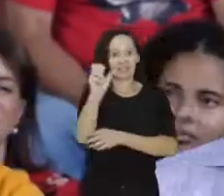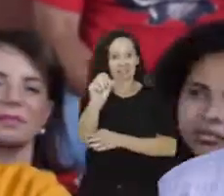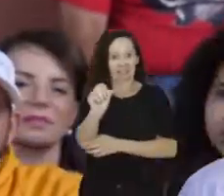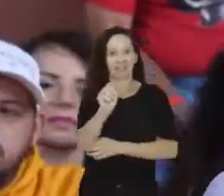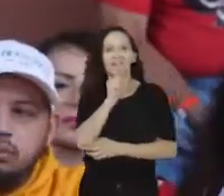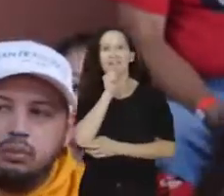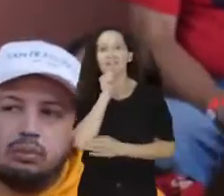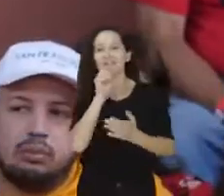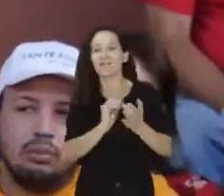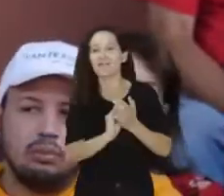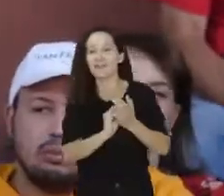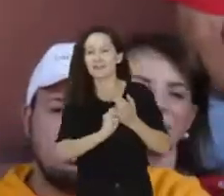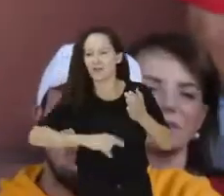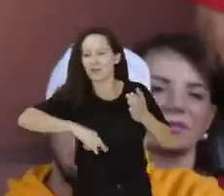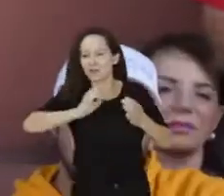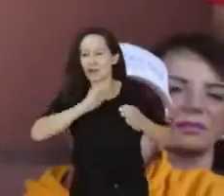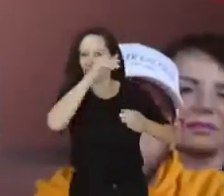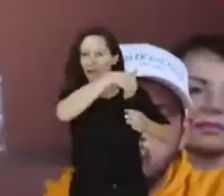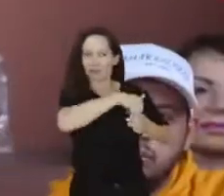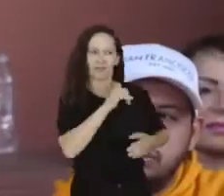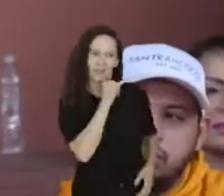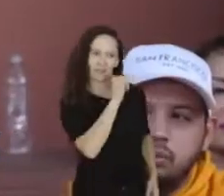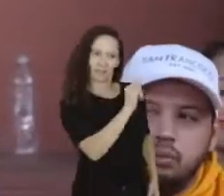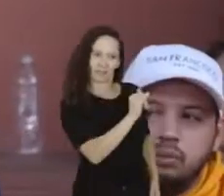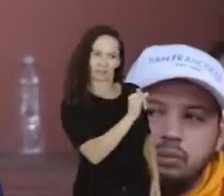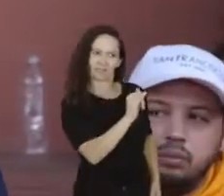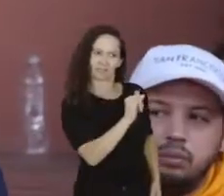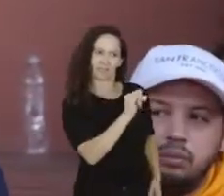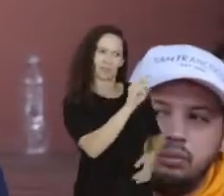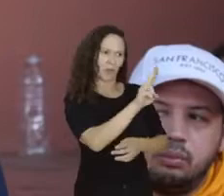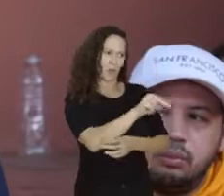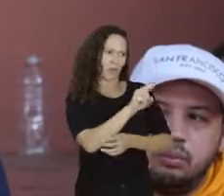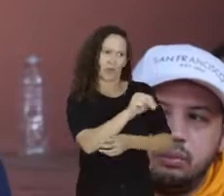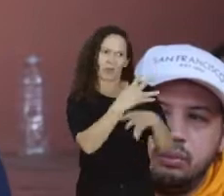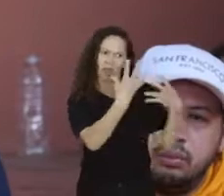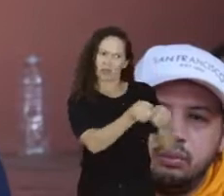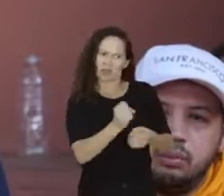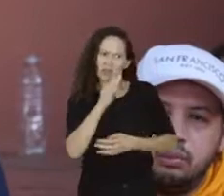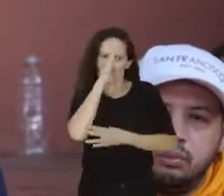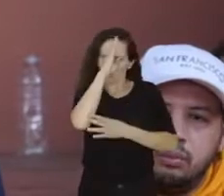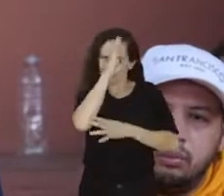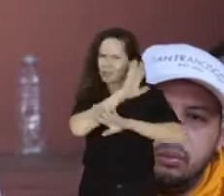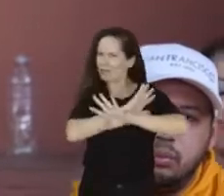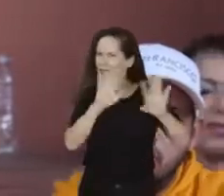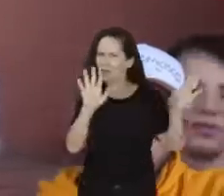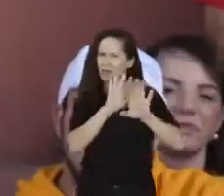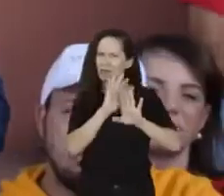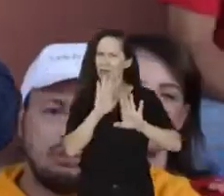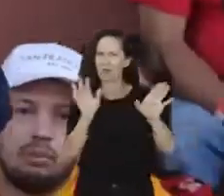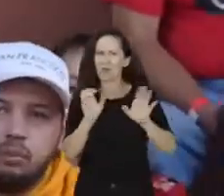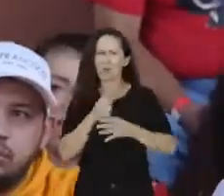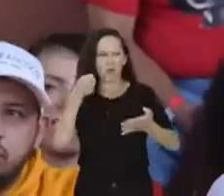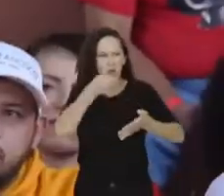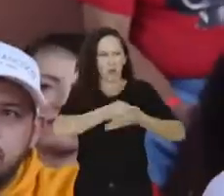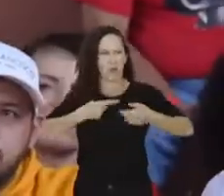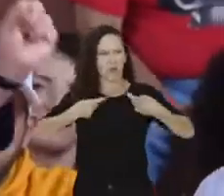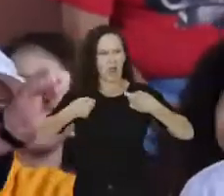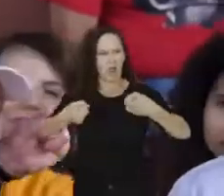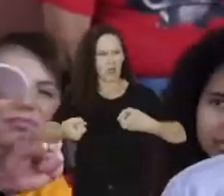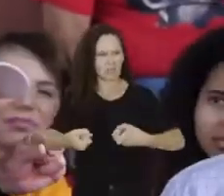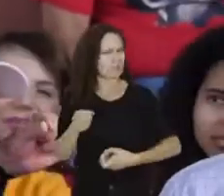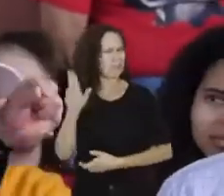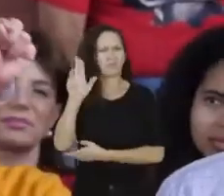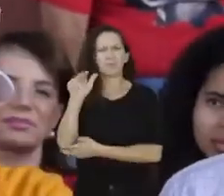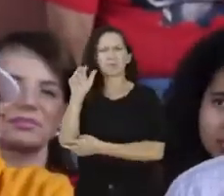cara, não entre na do Bolsonaro. Você não tem que comprar fuzil. Você não tem que comprar